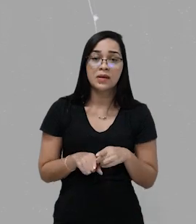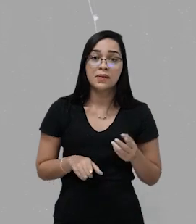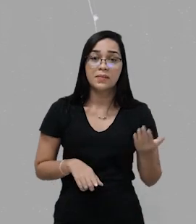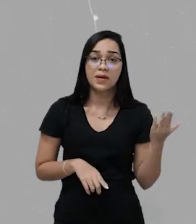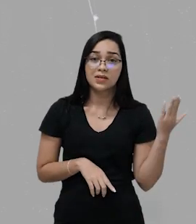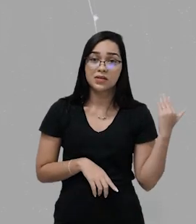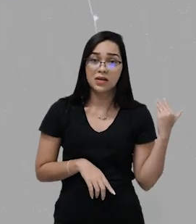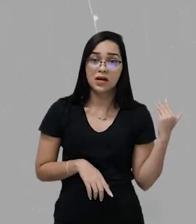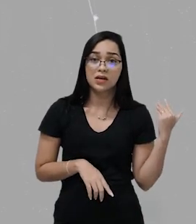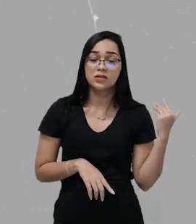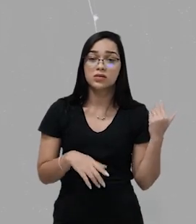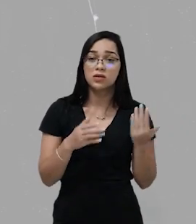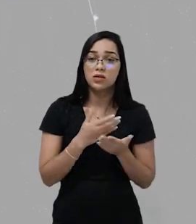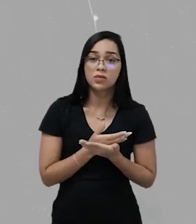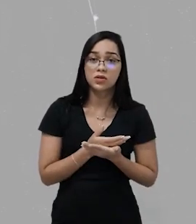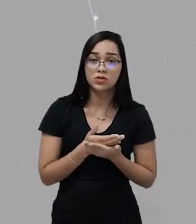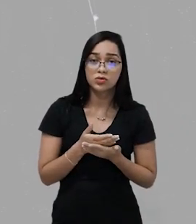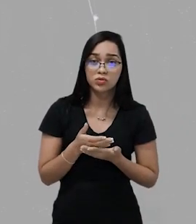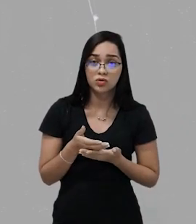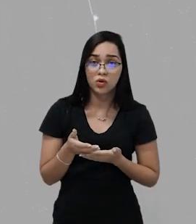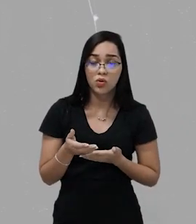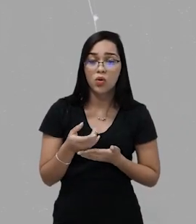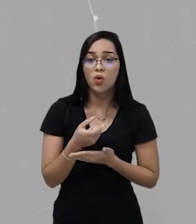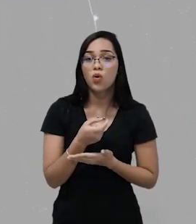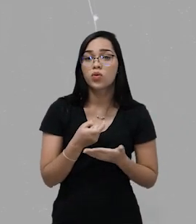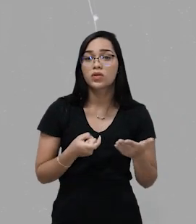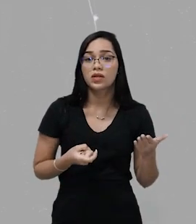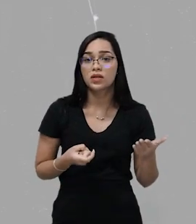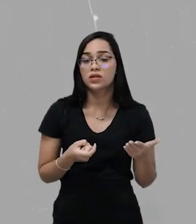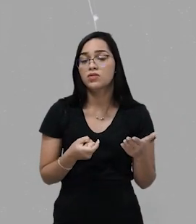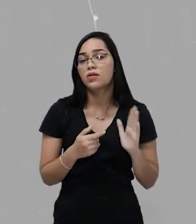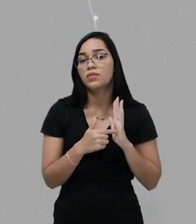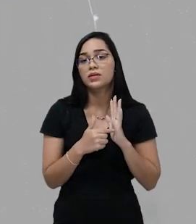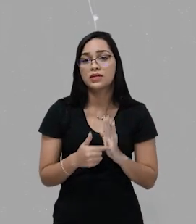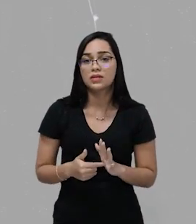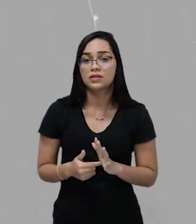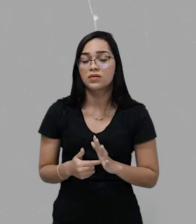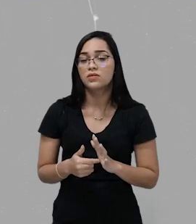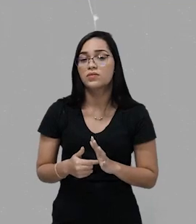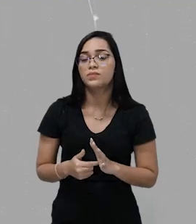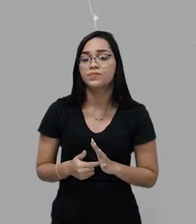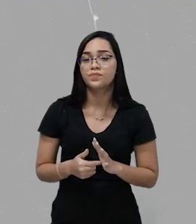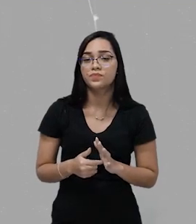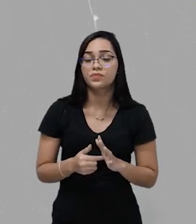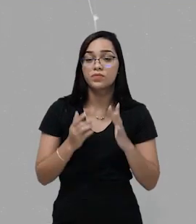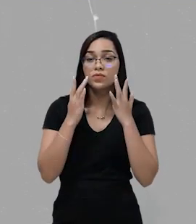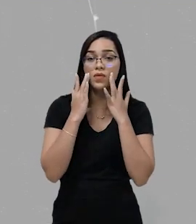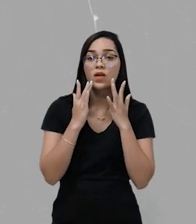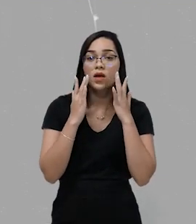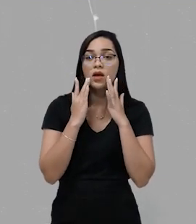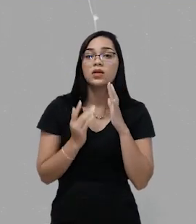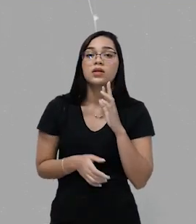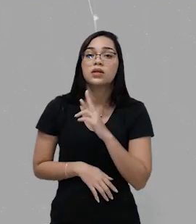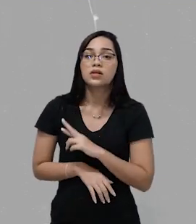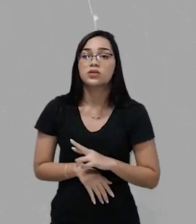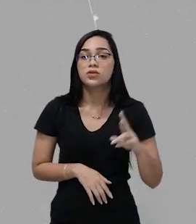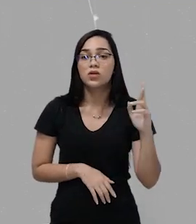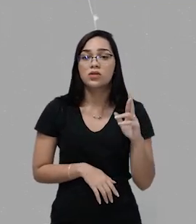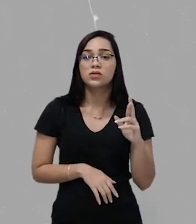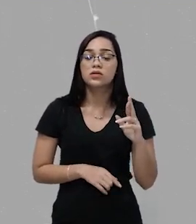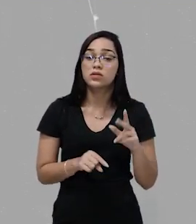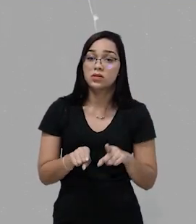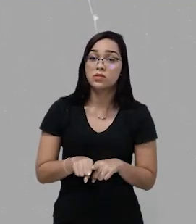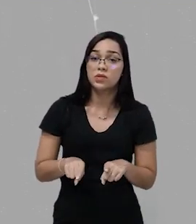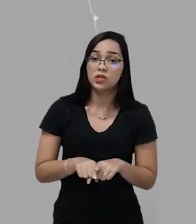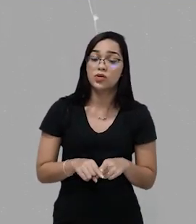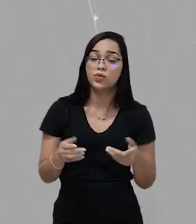época, se iniciou o texto teatral, a apresentação do teatro, com peças religiosas, que